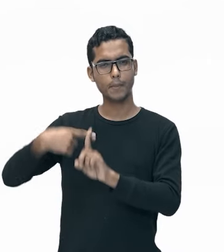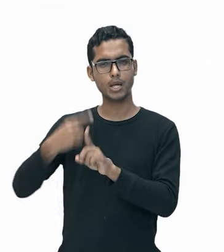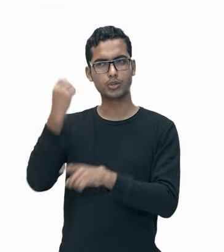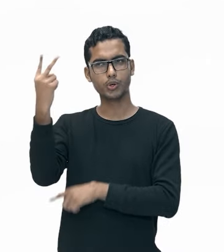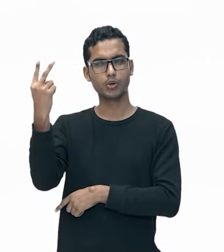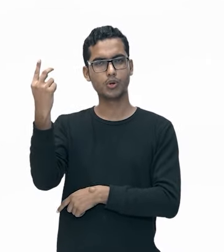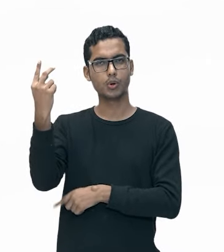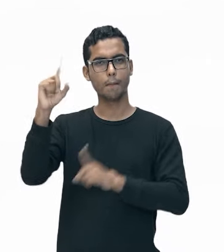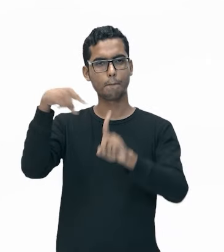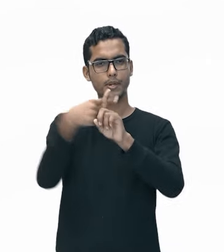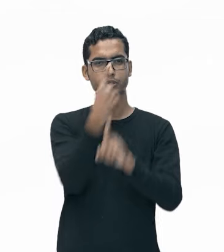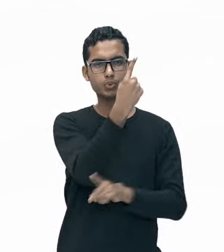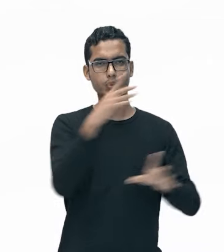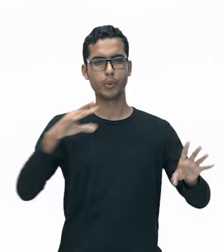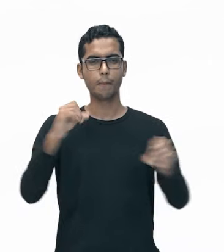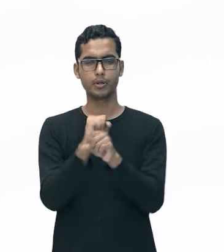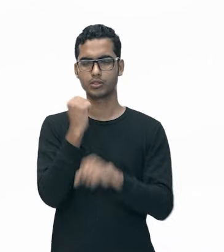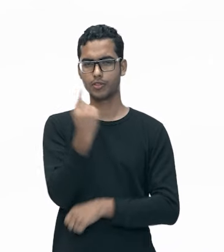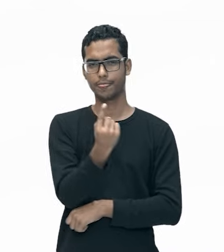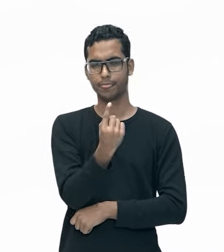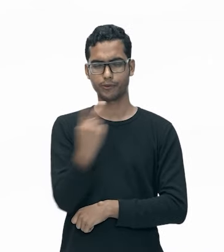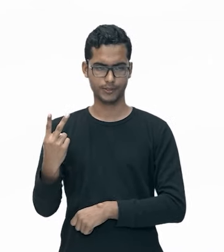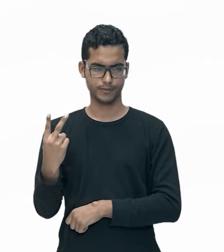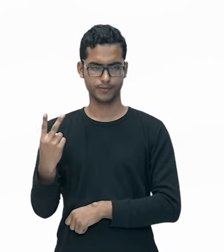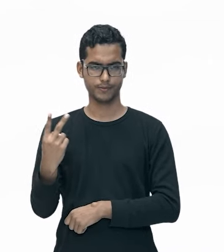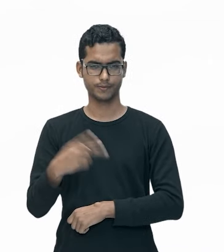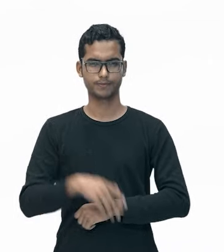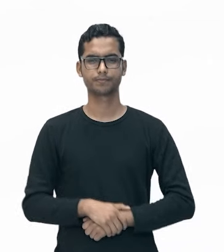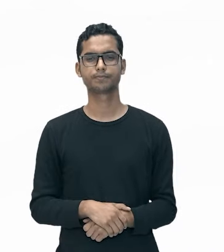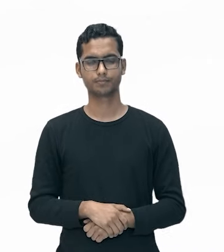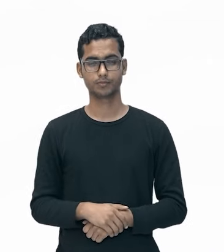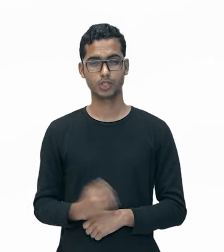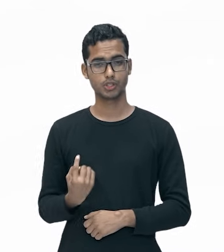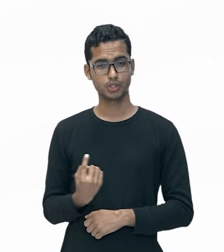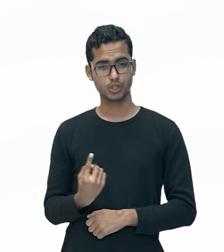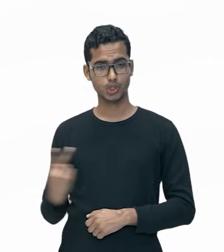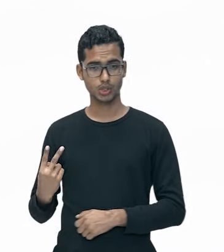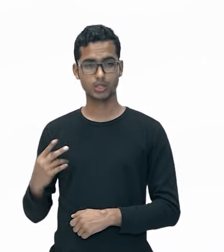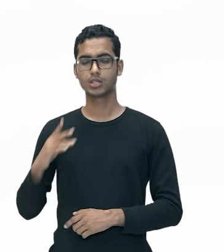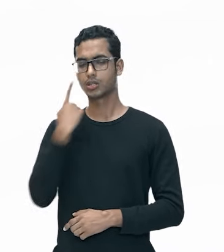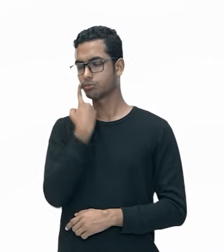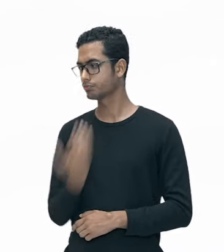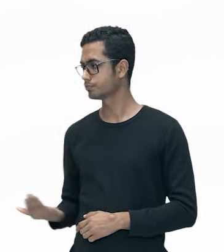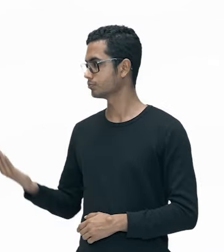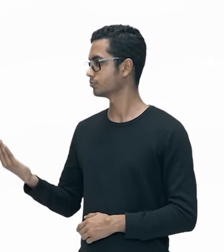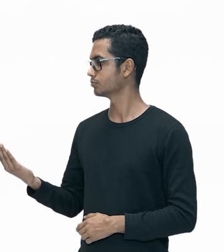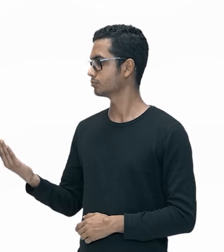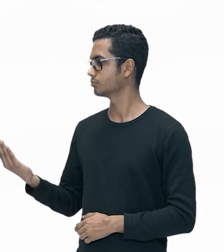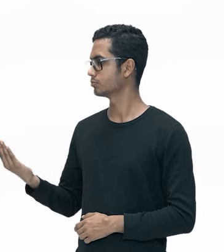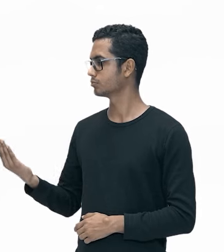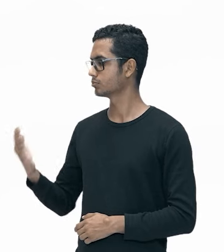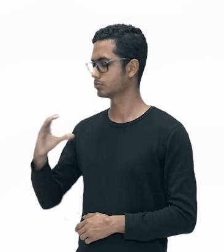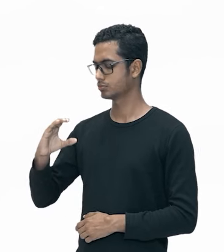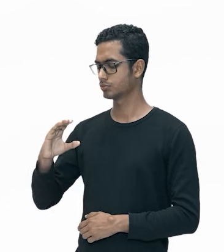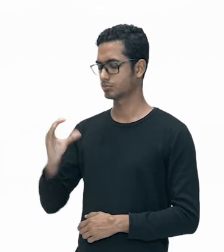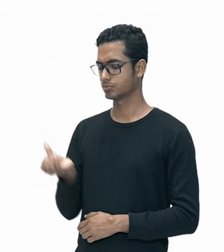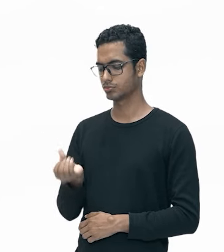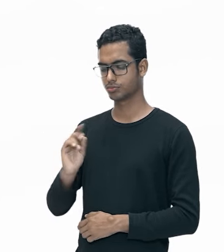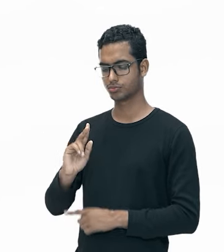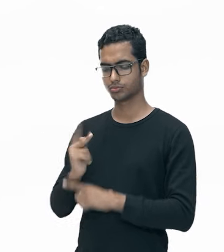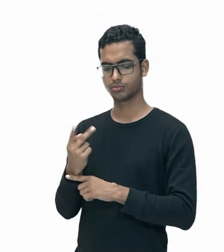dois do último 12 tá então a fórmula molecular C6 H2 Ok